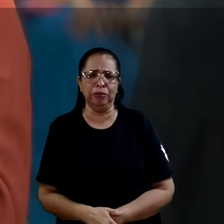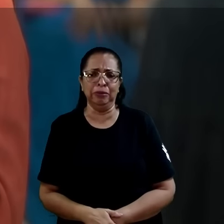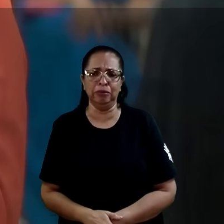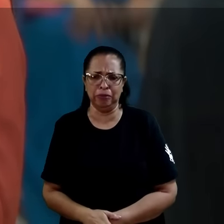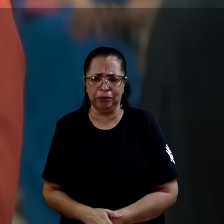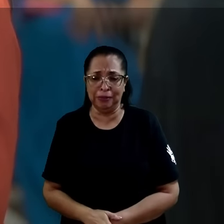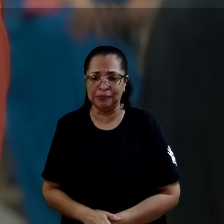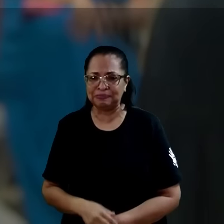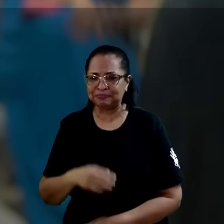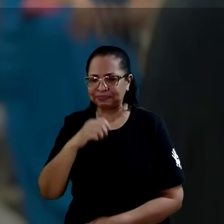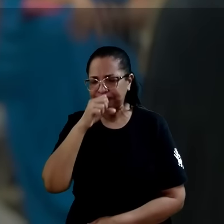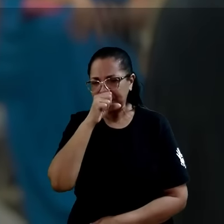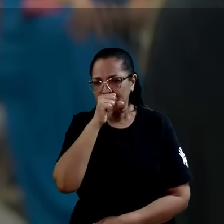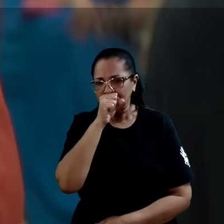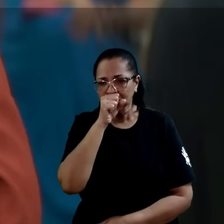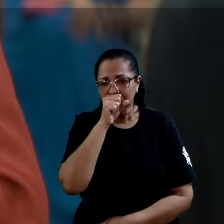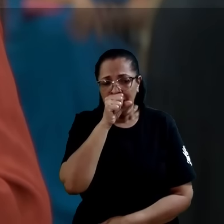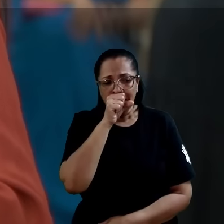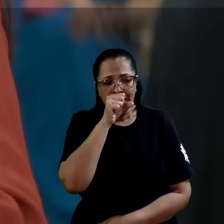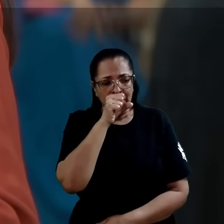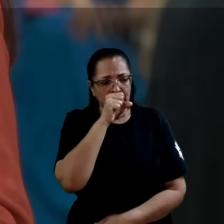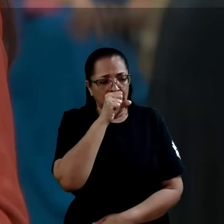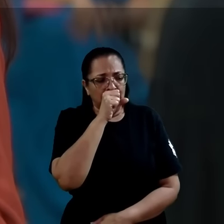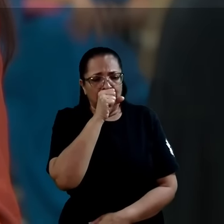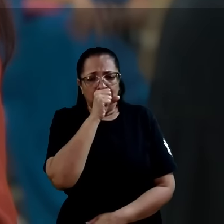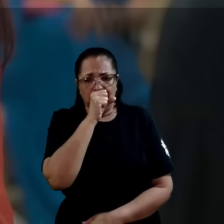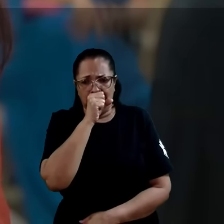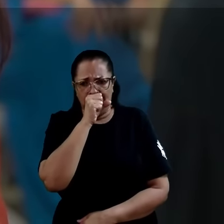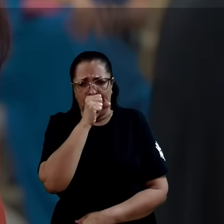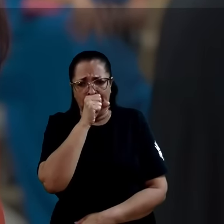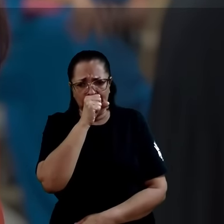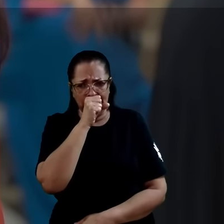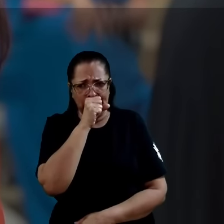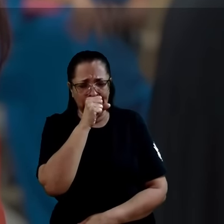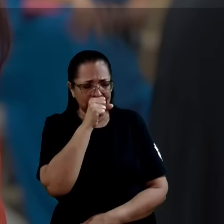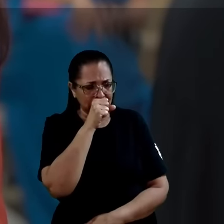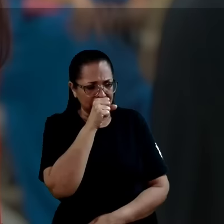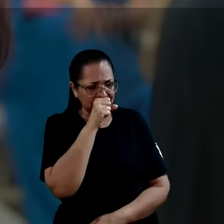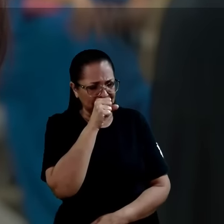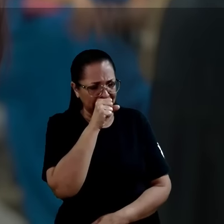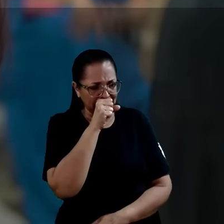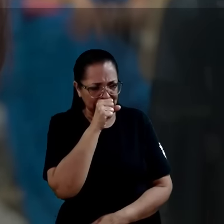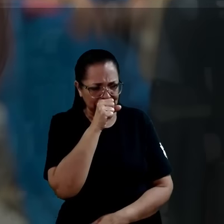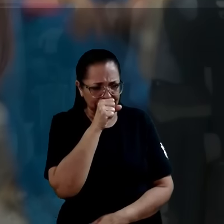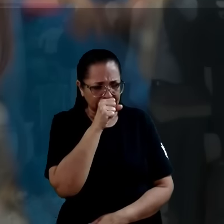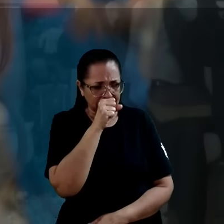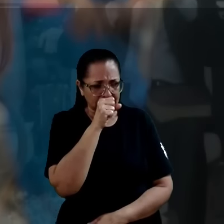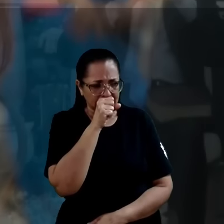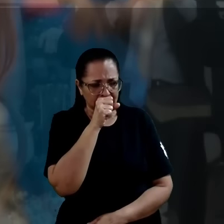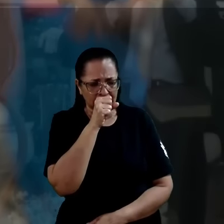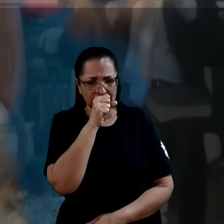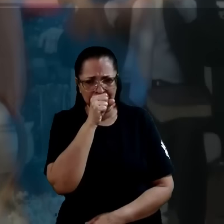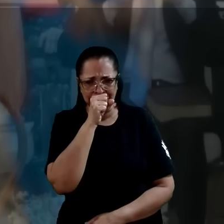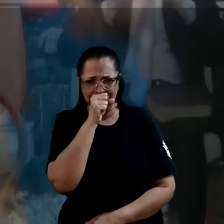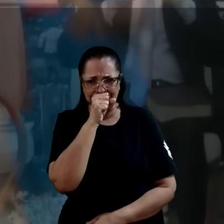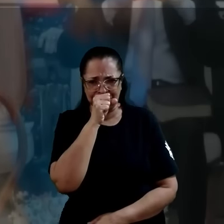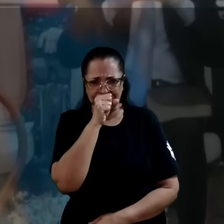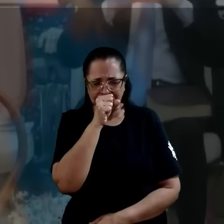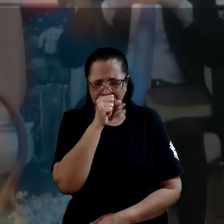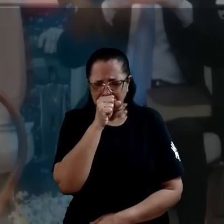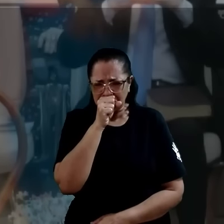cabeça a sua esquerda tinha outro rapaz com uma camisa listrada na